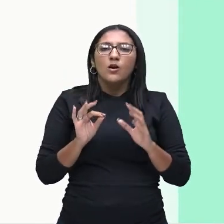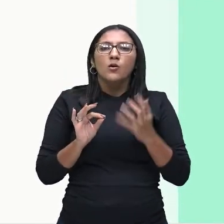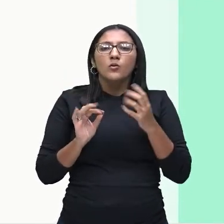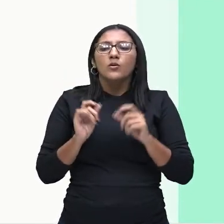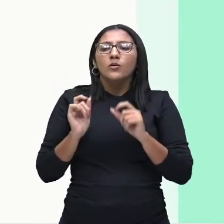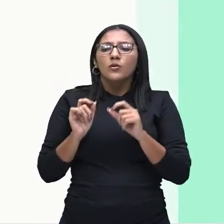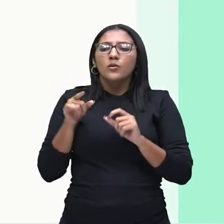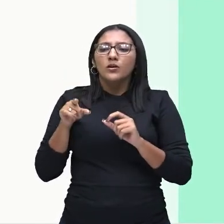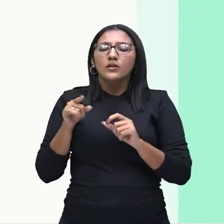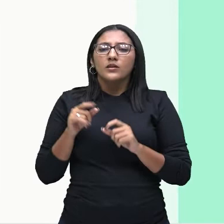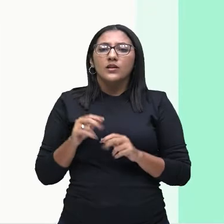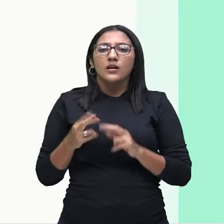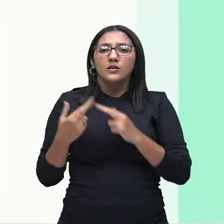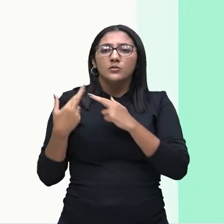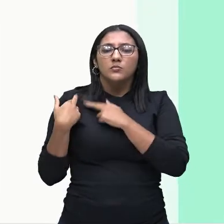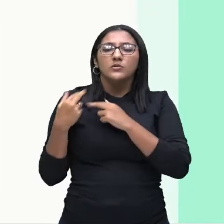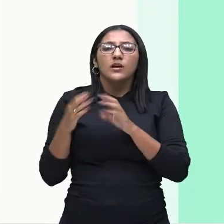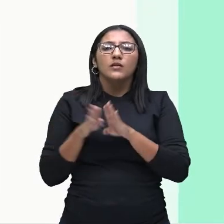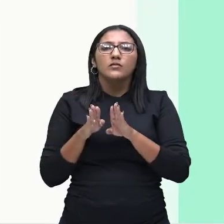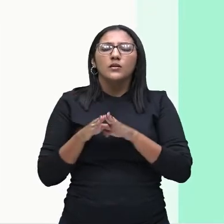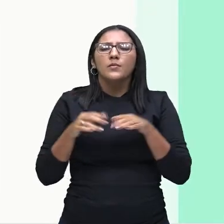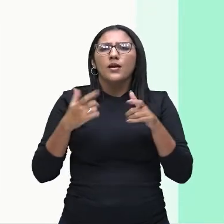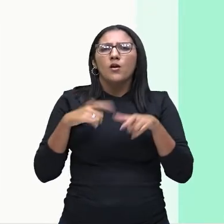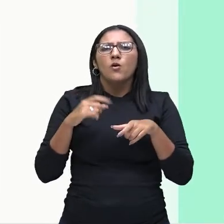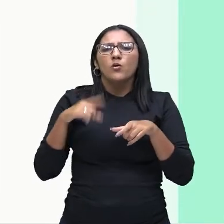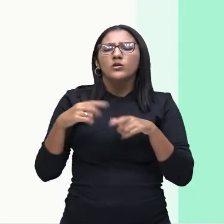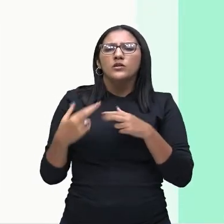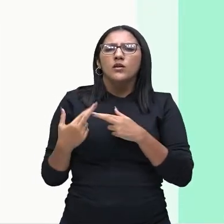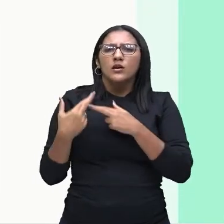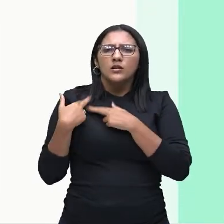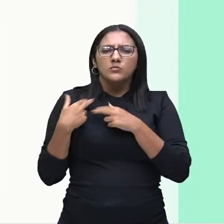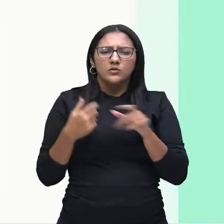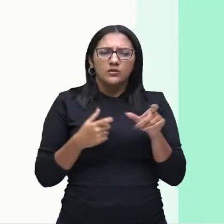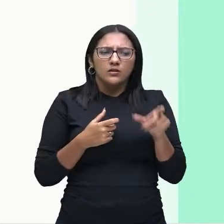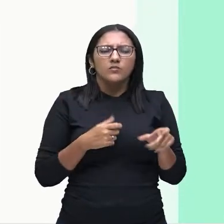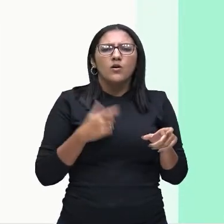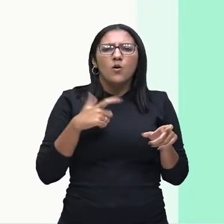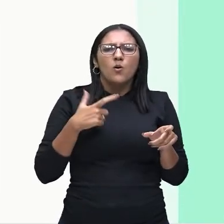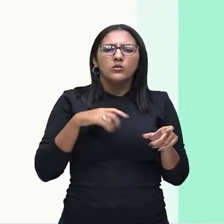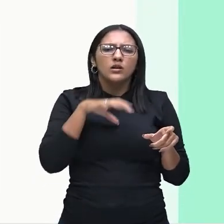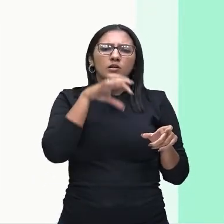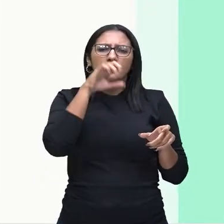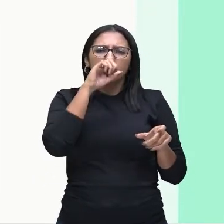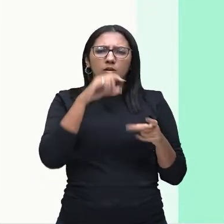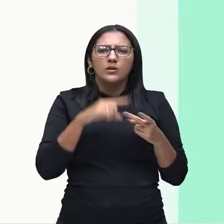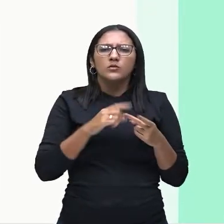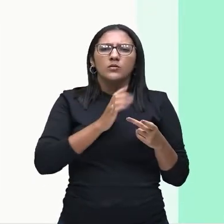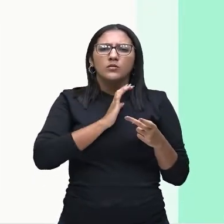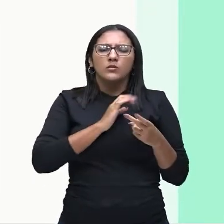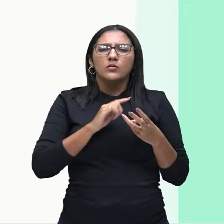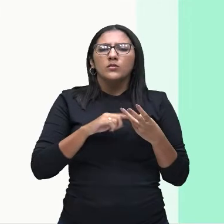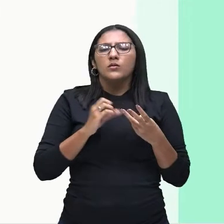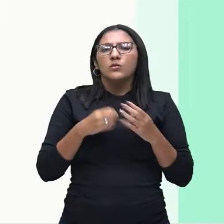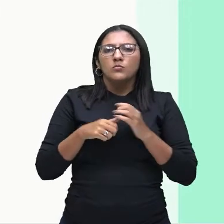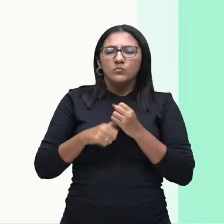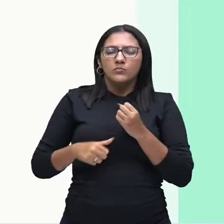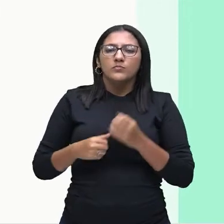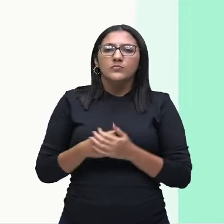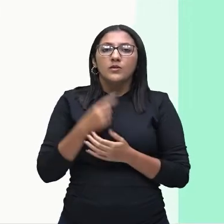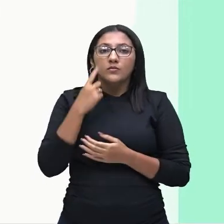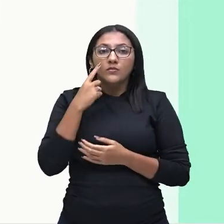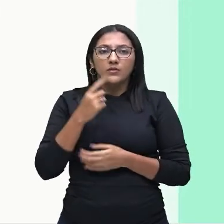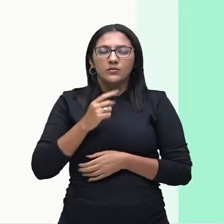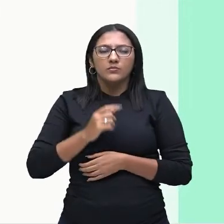coluna, e ao sistema do corpo humano, na terceira coluna, ao qual pertence, né? Então, aí na primeira coluna nós temos